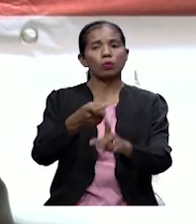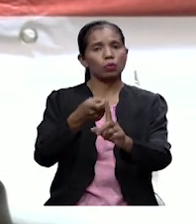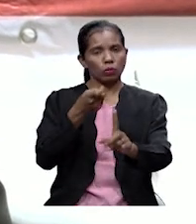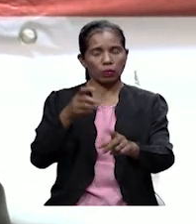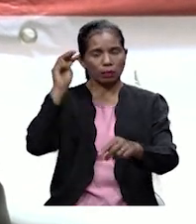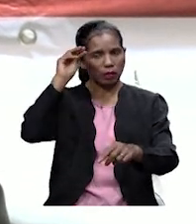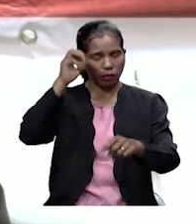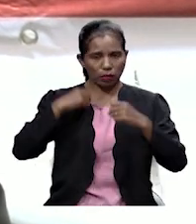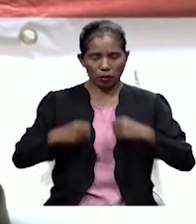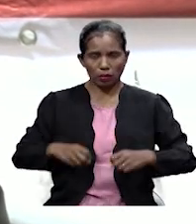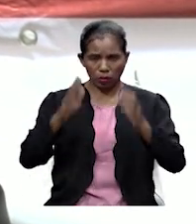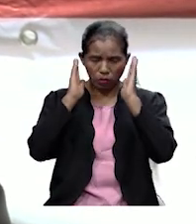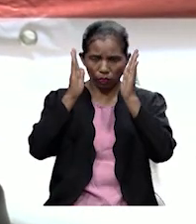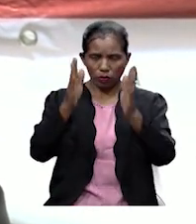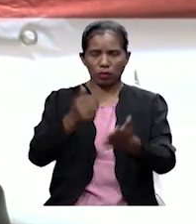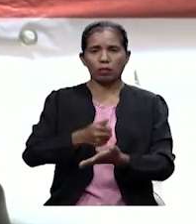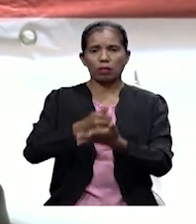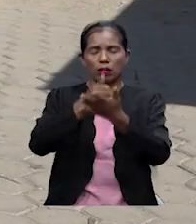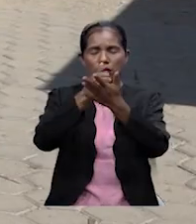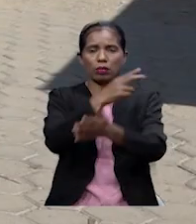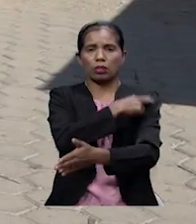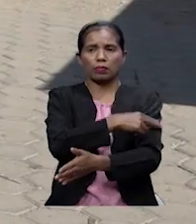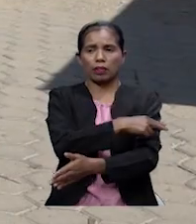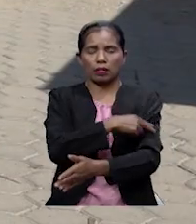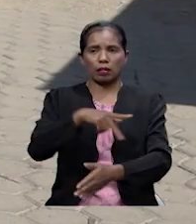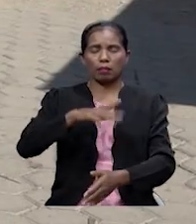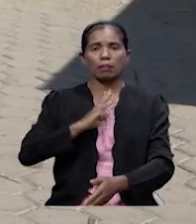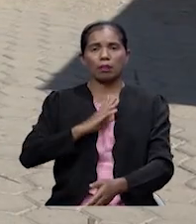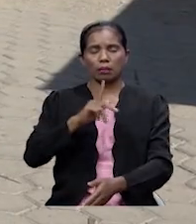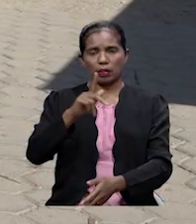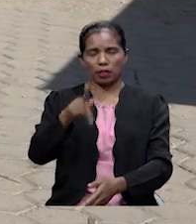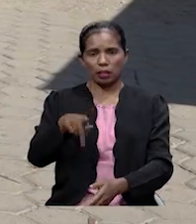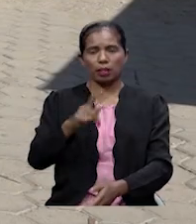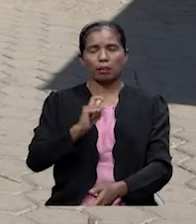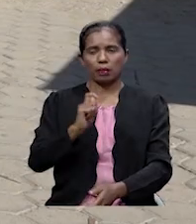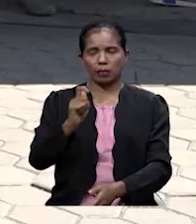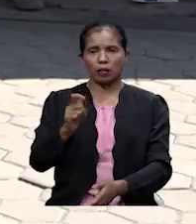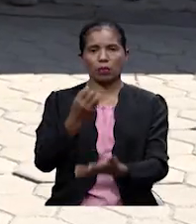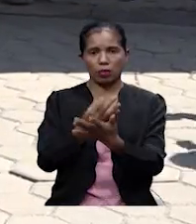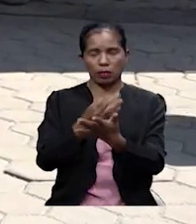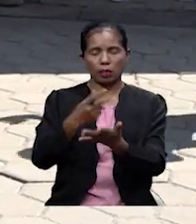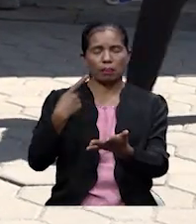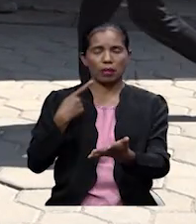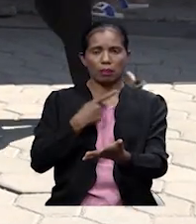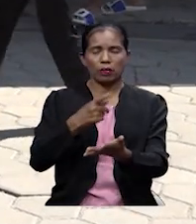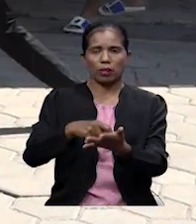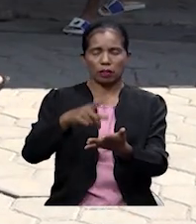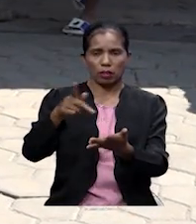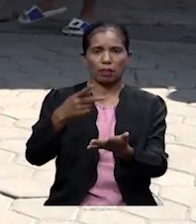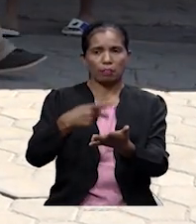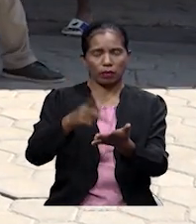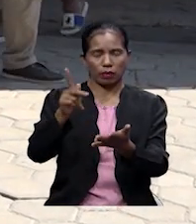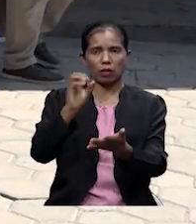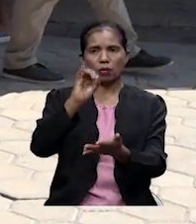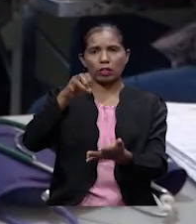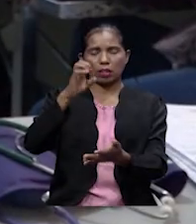Saúde, atu ia seriedade, hodi apoio clínica baru pite, o orçamento debe Parlamento Nacional aprova ona e o orçamento geral Estado tinan